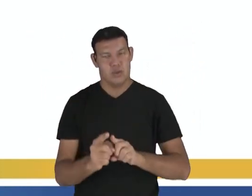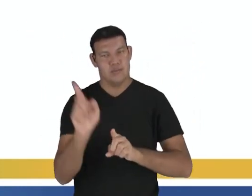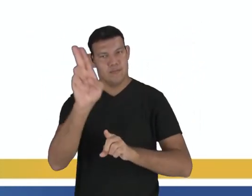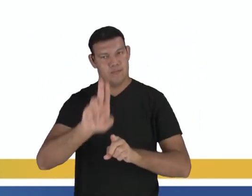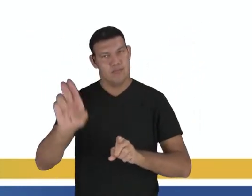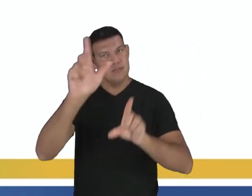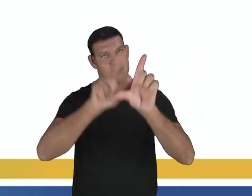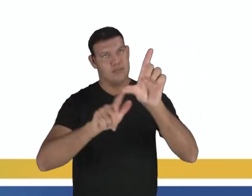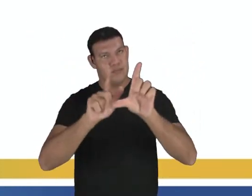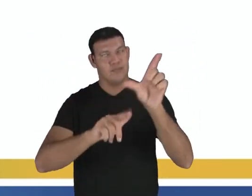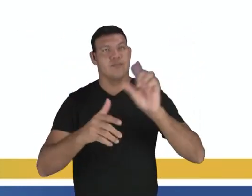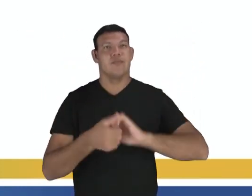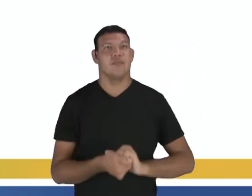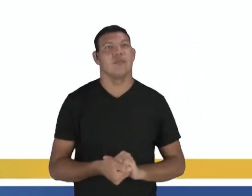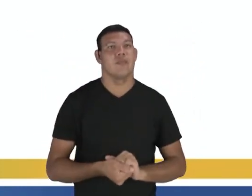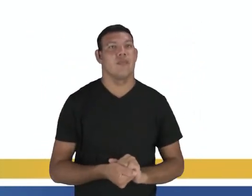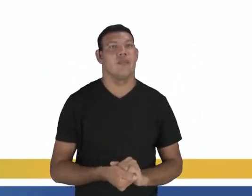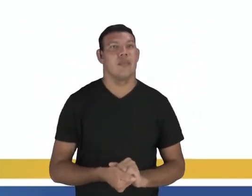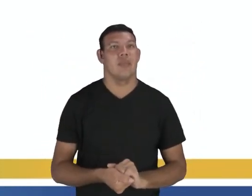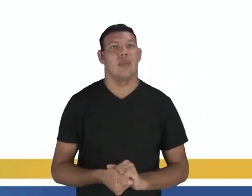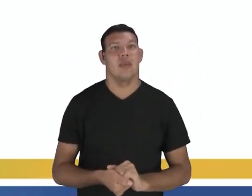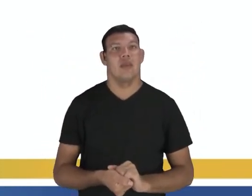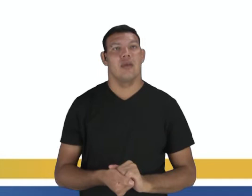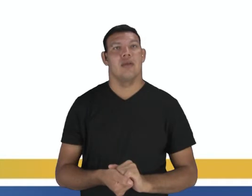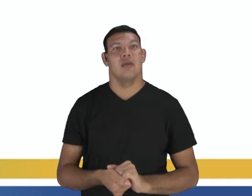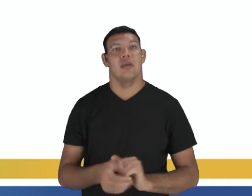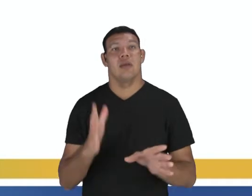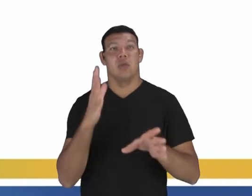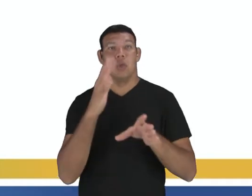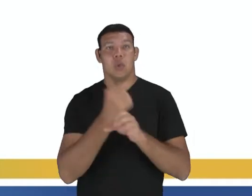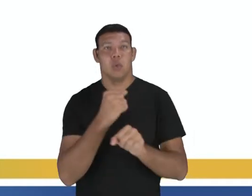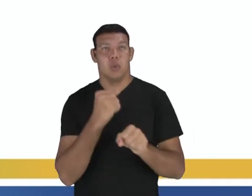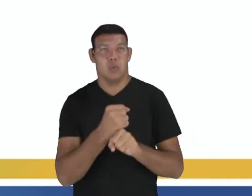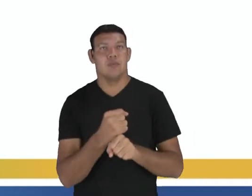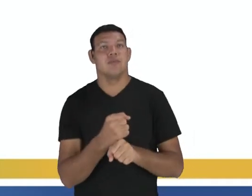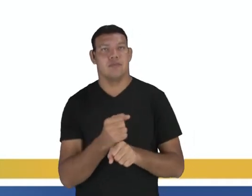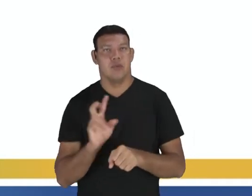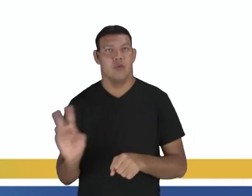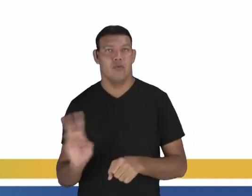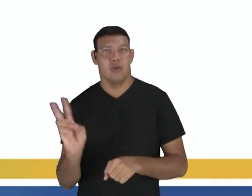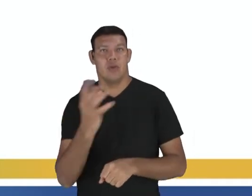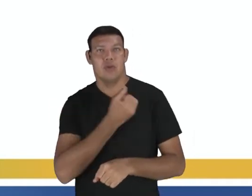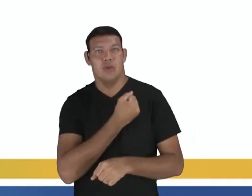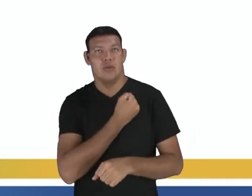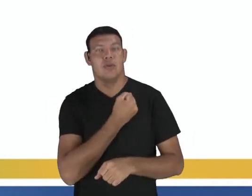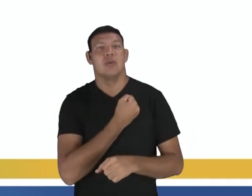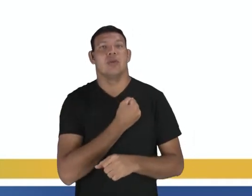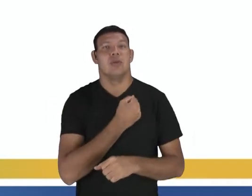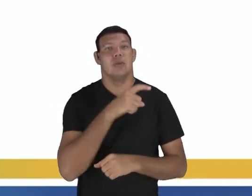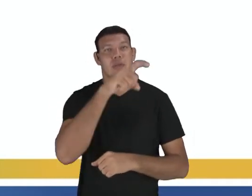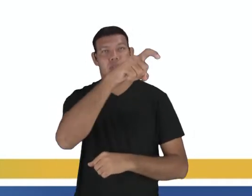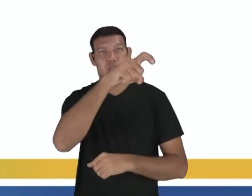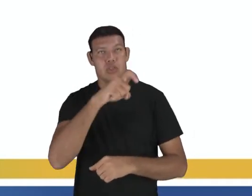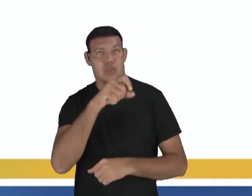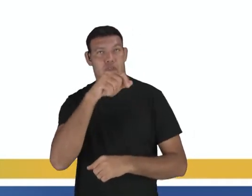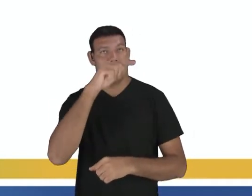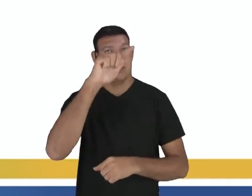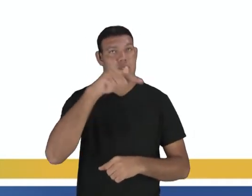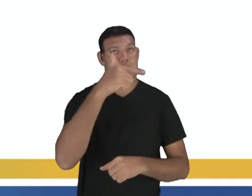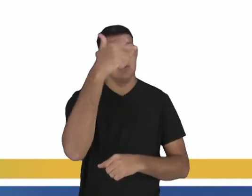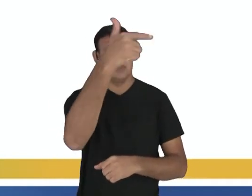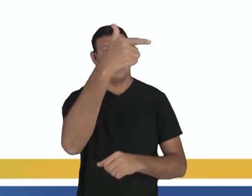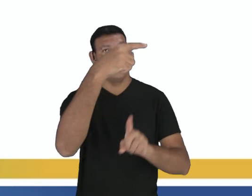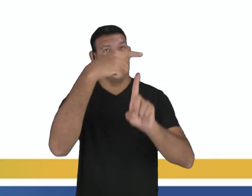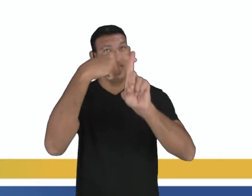Mais uma. Calcule o valor numérico de x ao quadrado mais 2x para x igual a menos 5. Uma coisa que eu gostaria